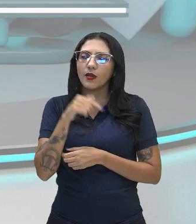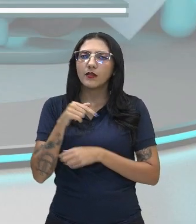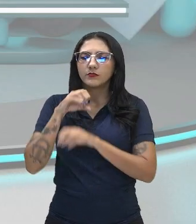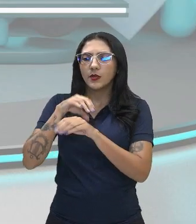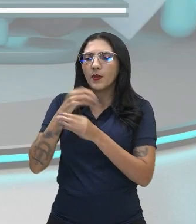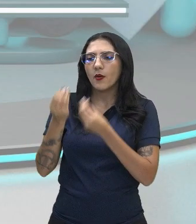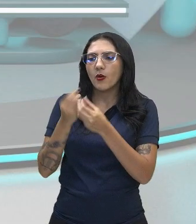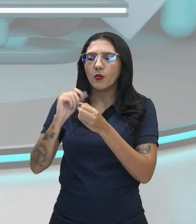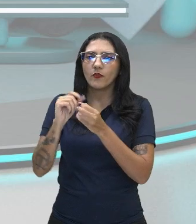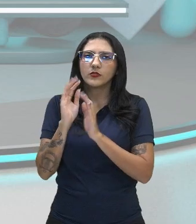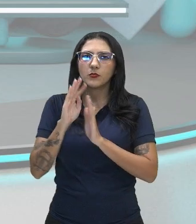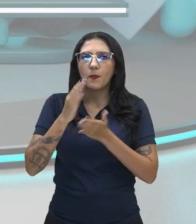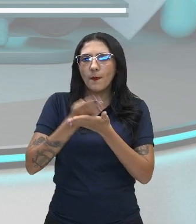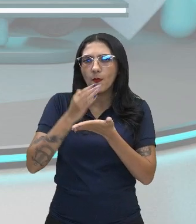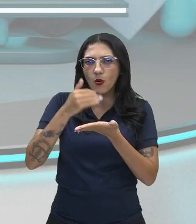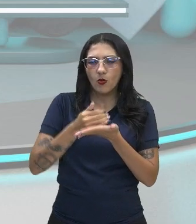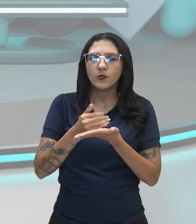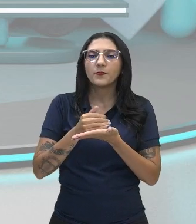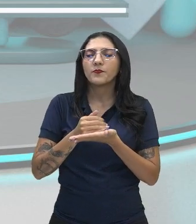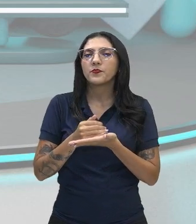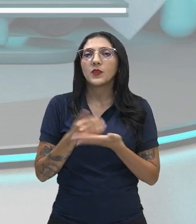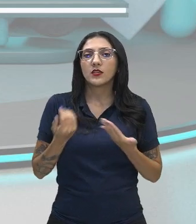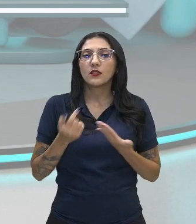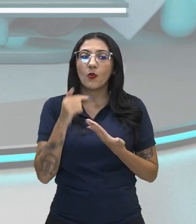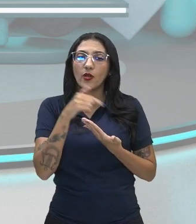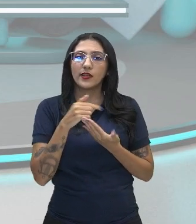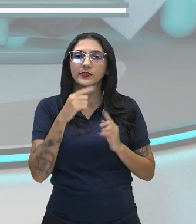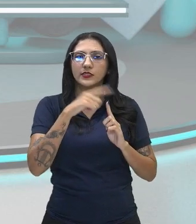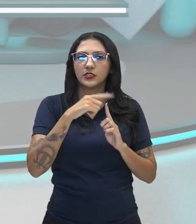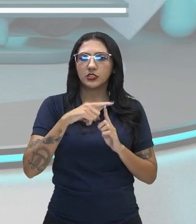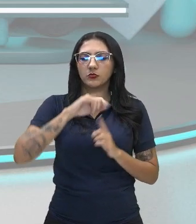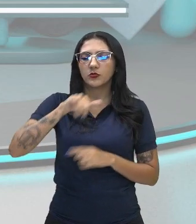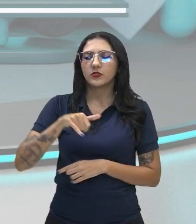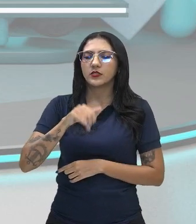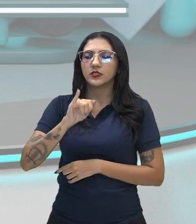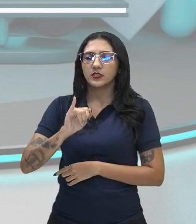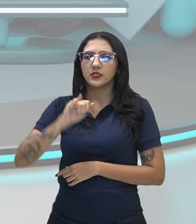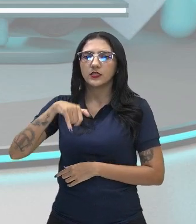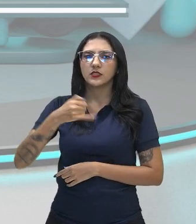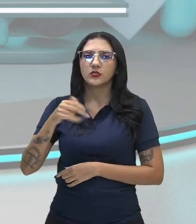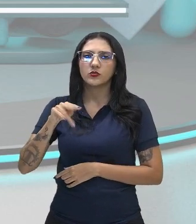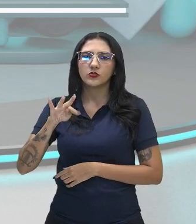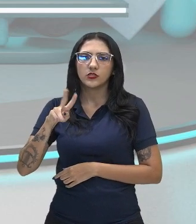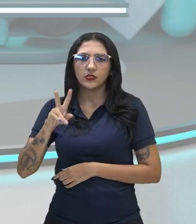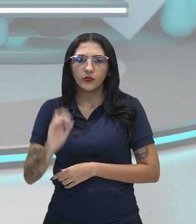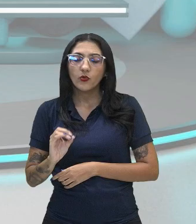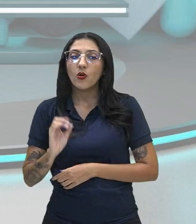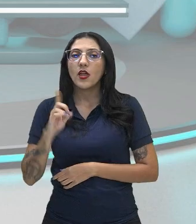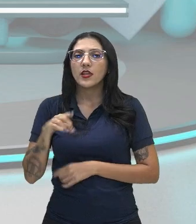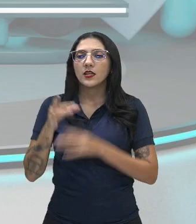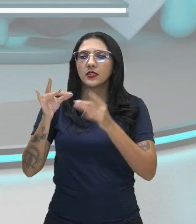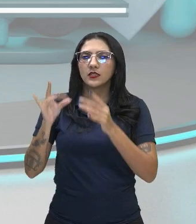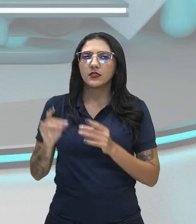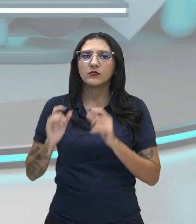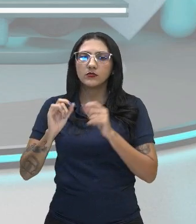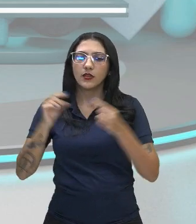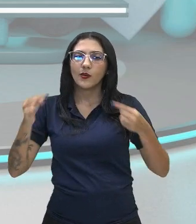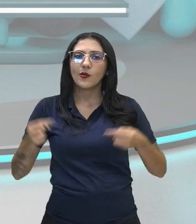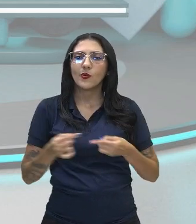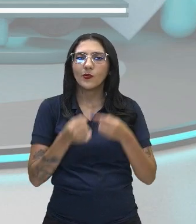feito. Então, o tipo textual injuntivo, ele traz, por exemplo, o gênero